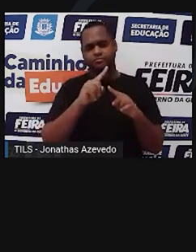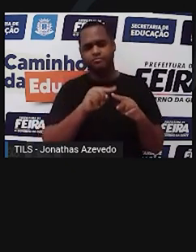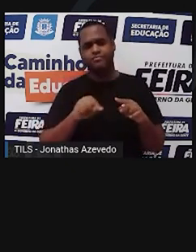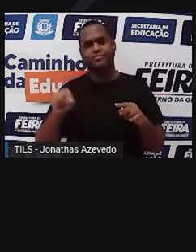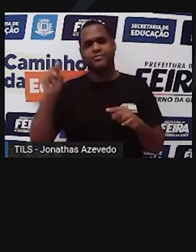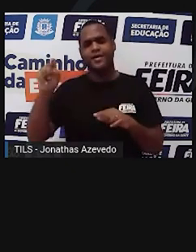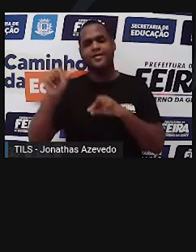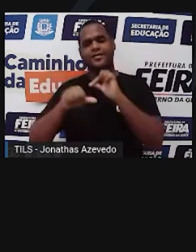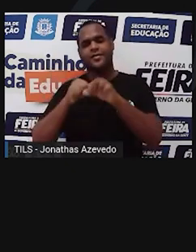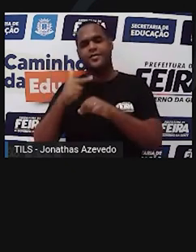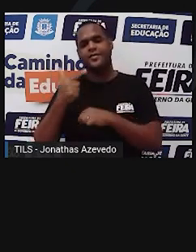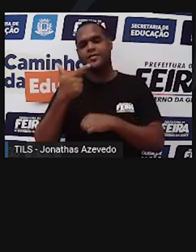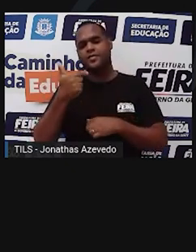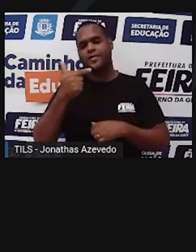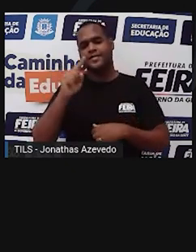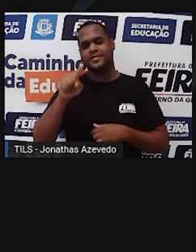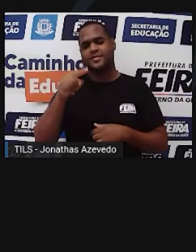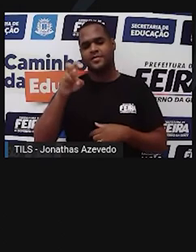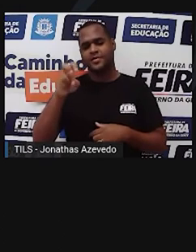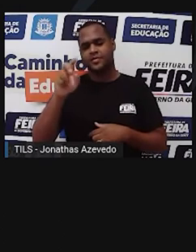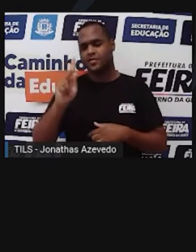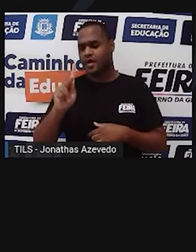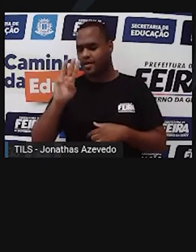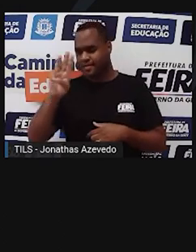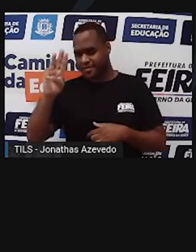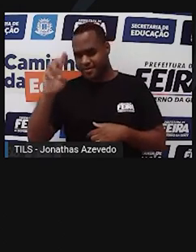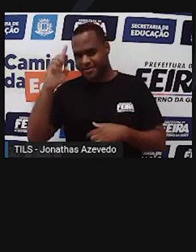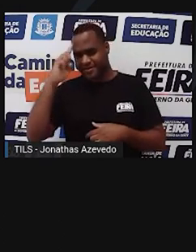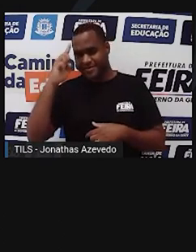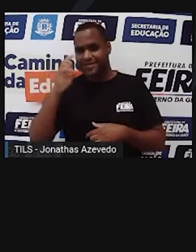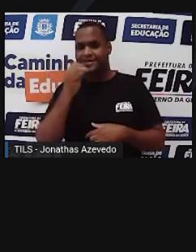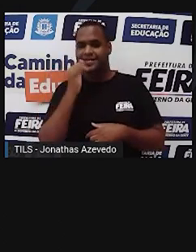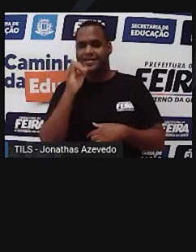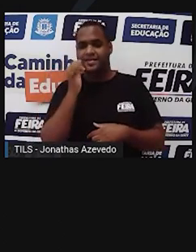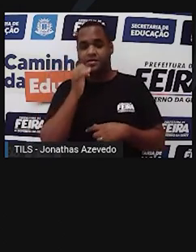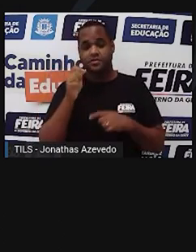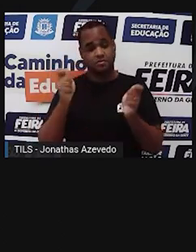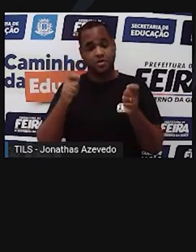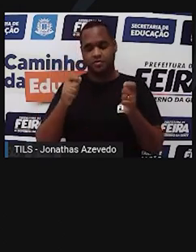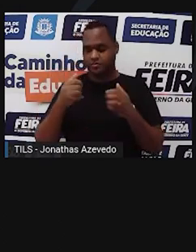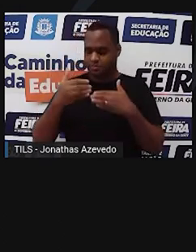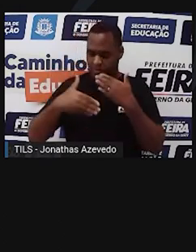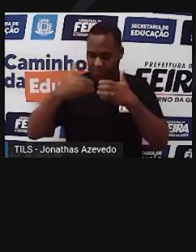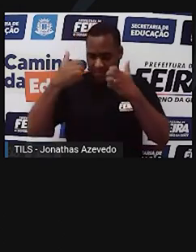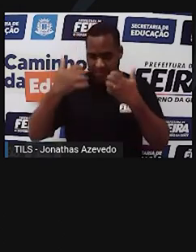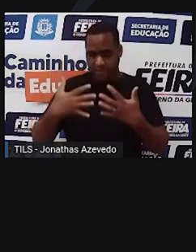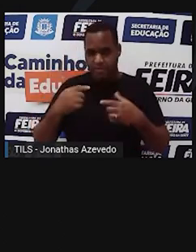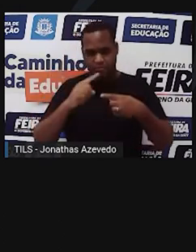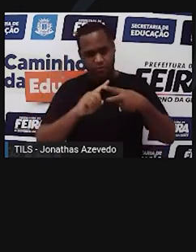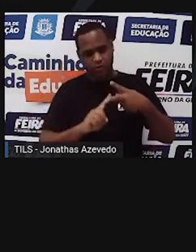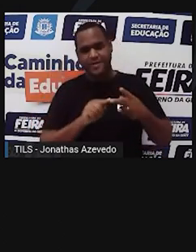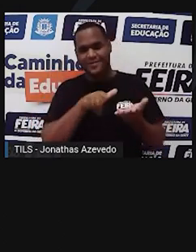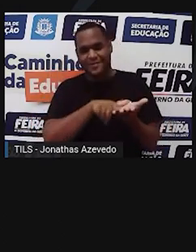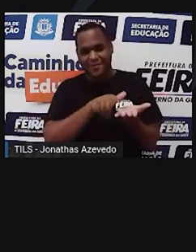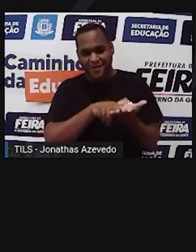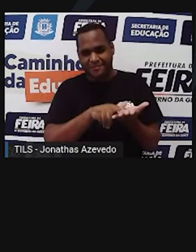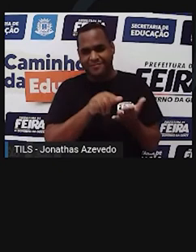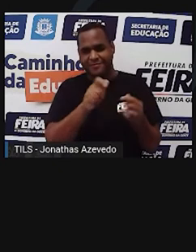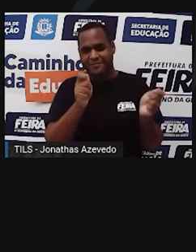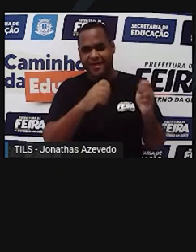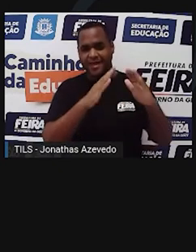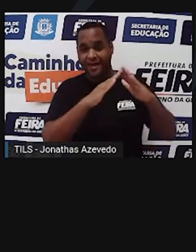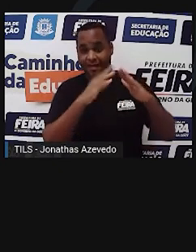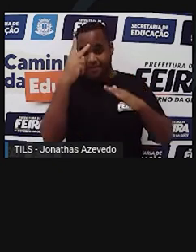cerca de 12,5 kW de eletricidade. E isso alimentou os dois moinhos de papel e a casa do